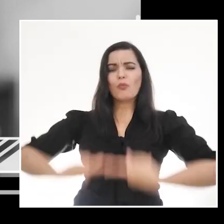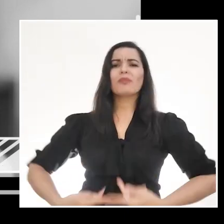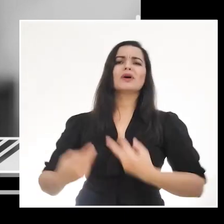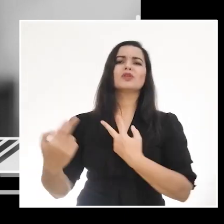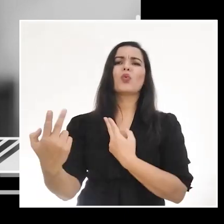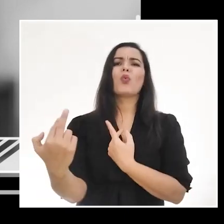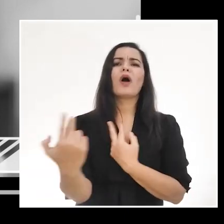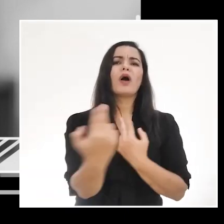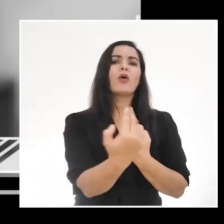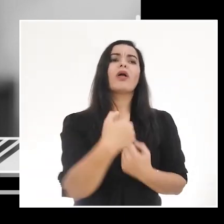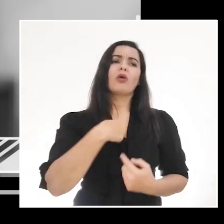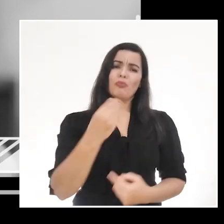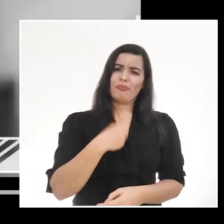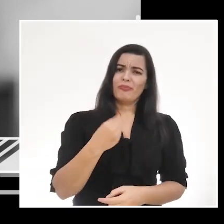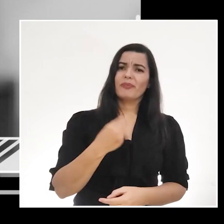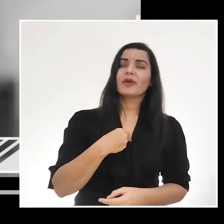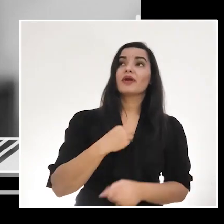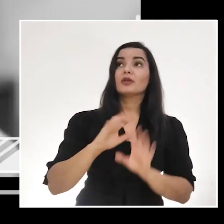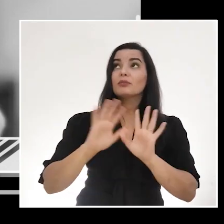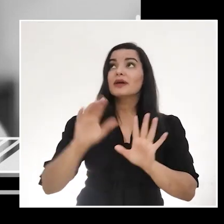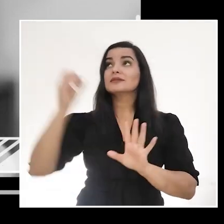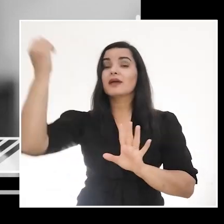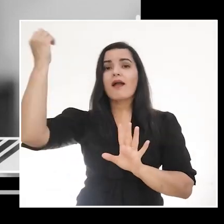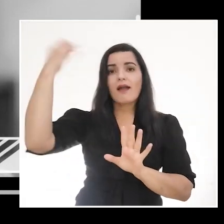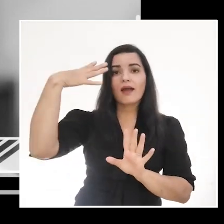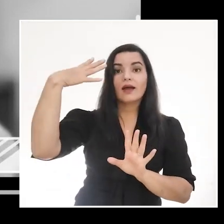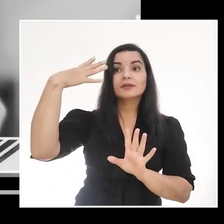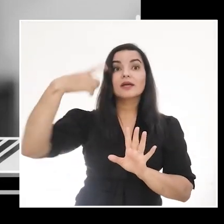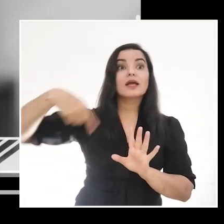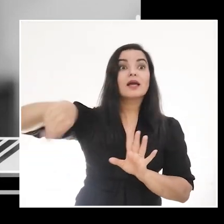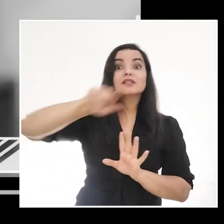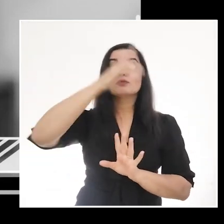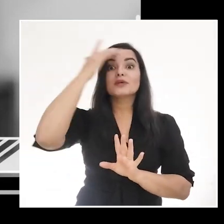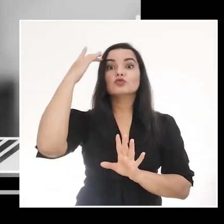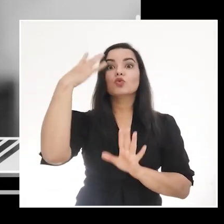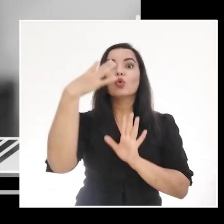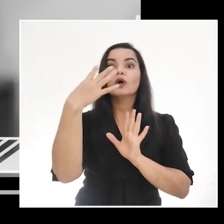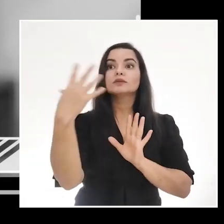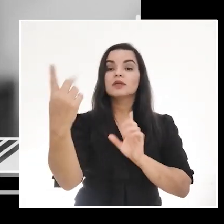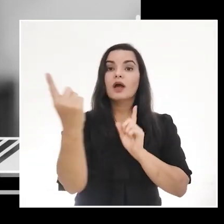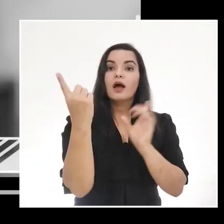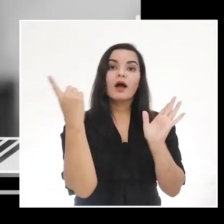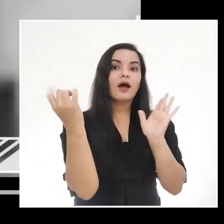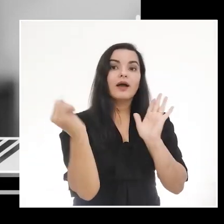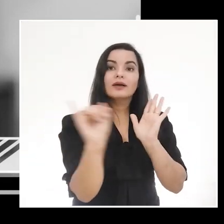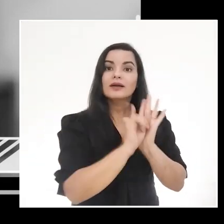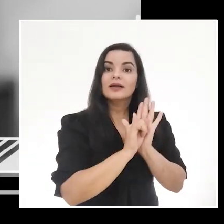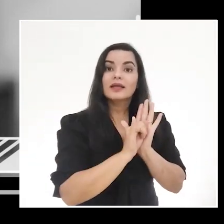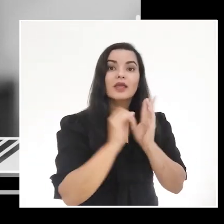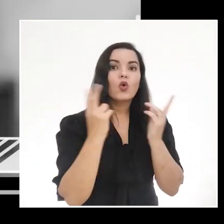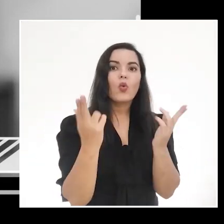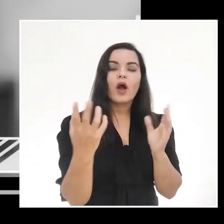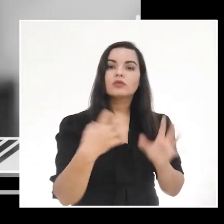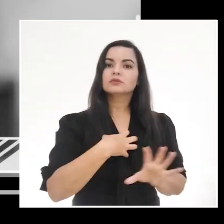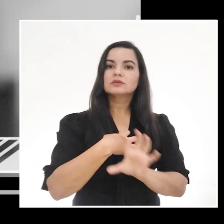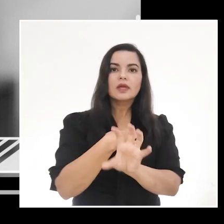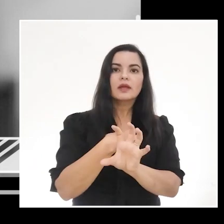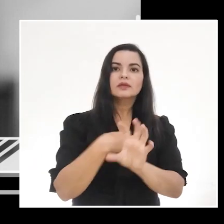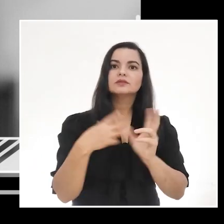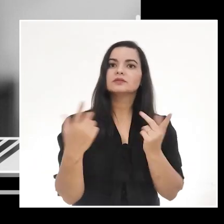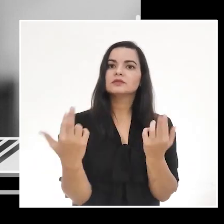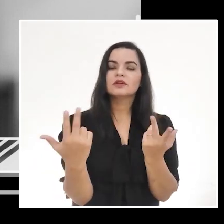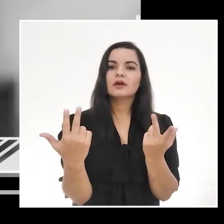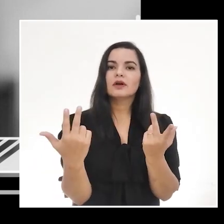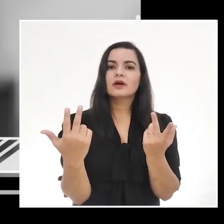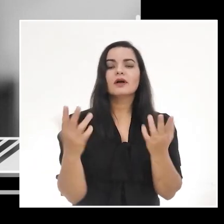vulnerável, humano, pecador, mas um pecador alcançado pela graça, que na verdade as pessoas irão se